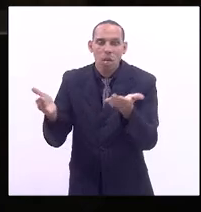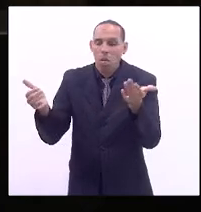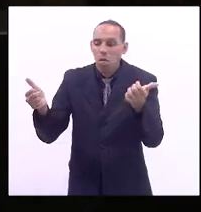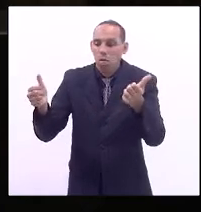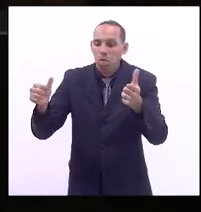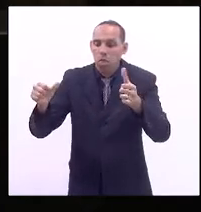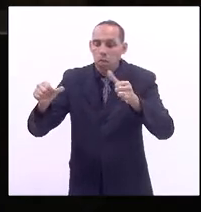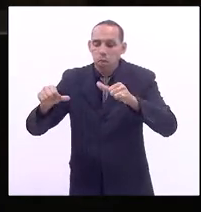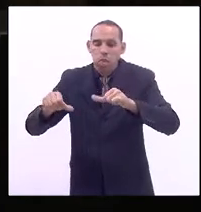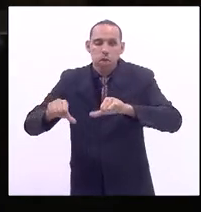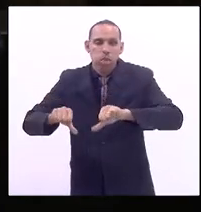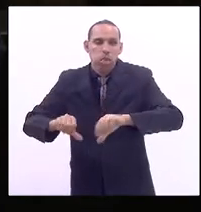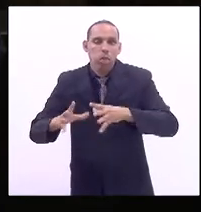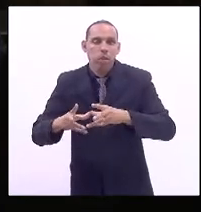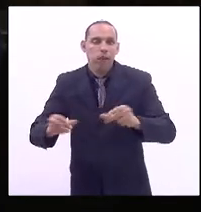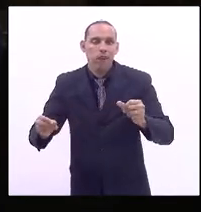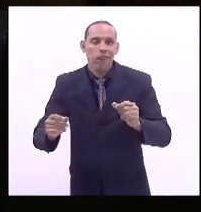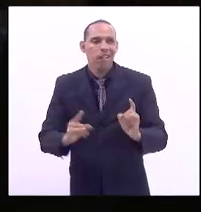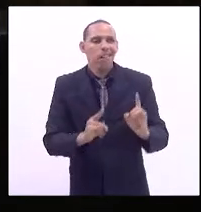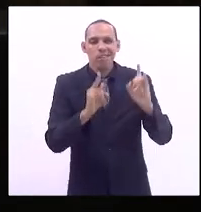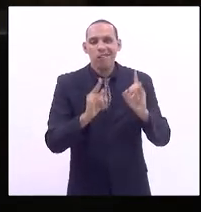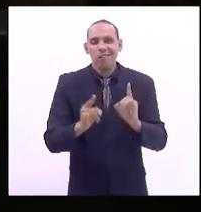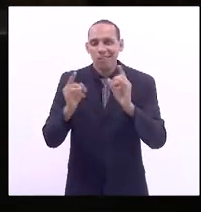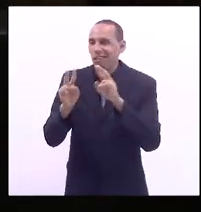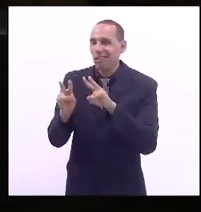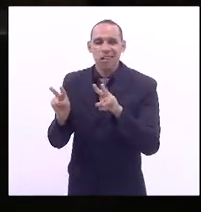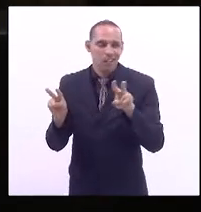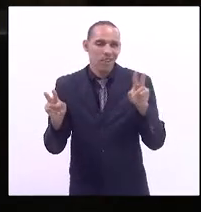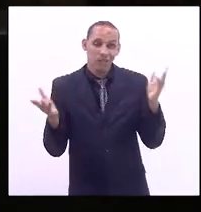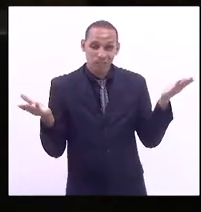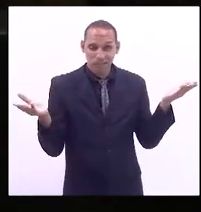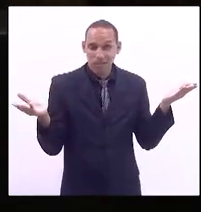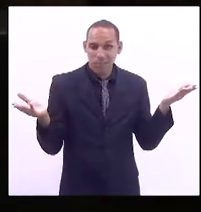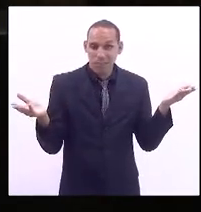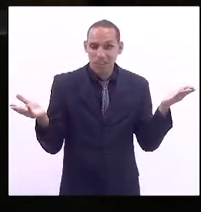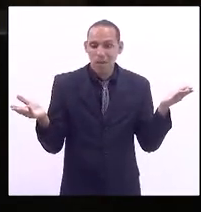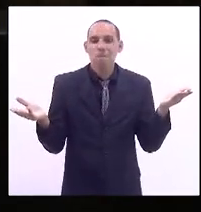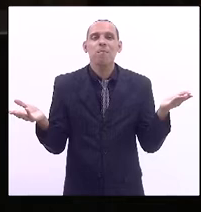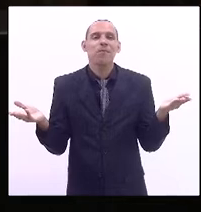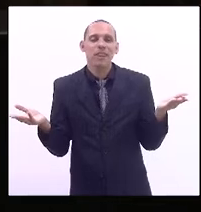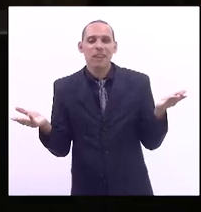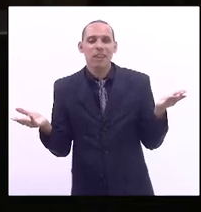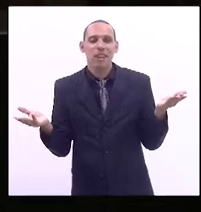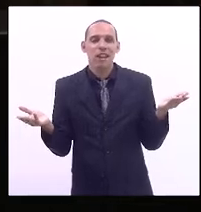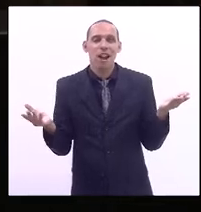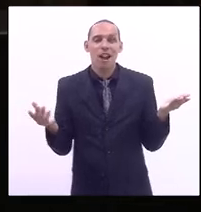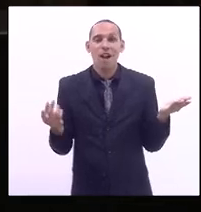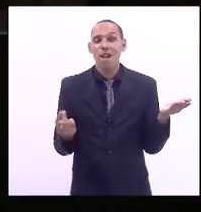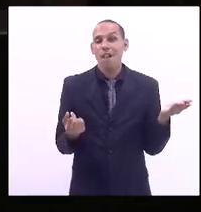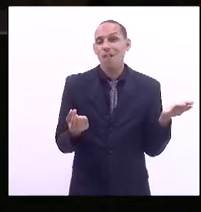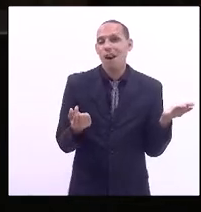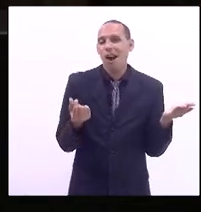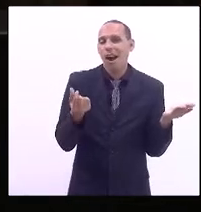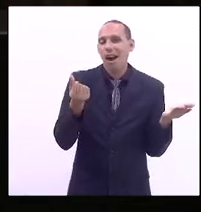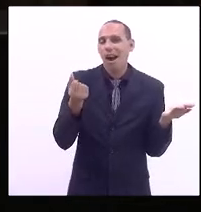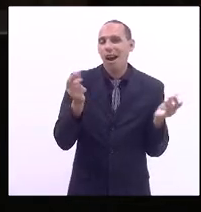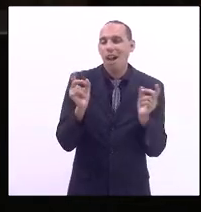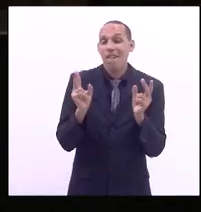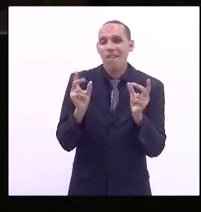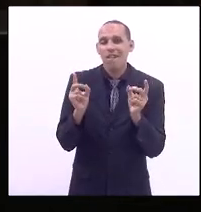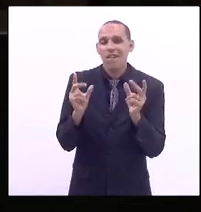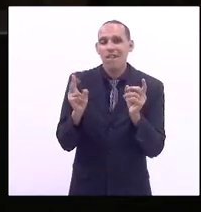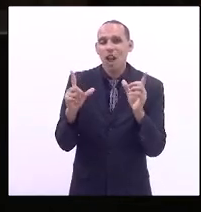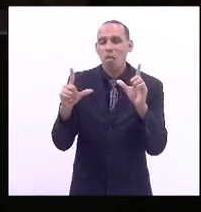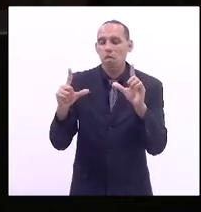deteriorando-se os imóveis significa que passam a ter um valor de venda